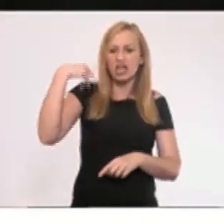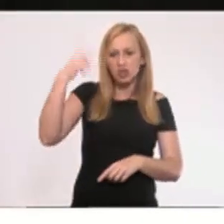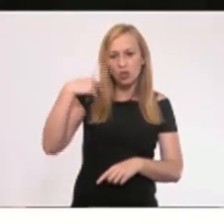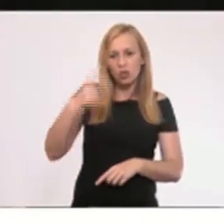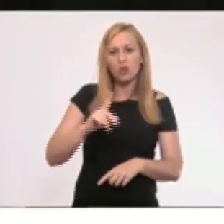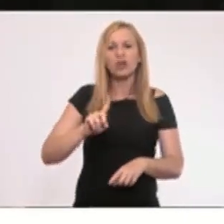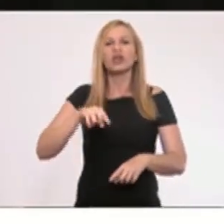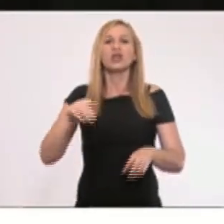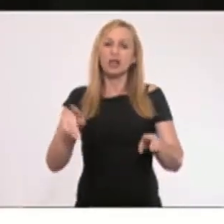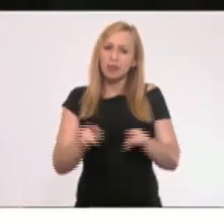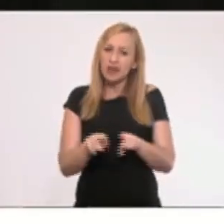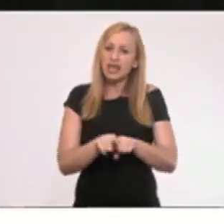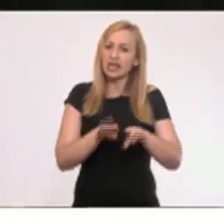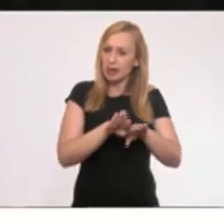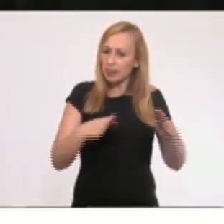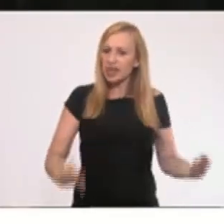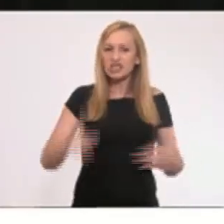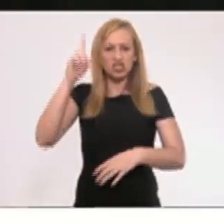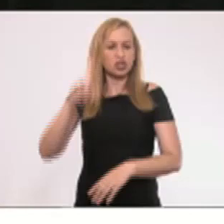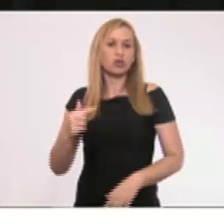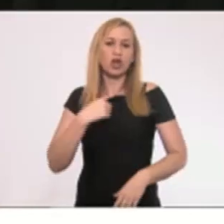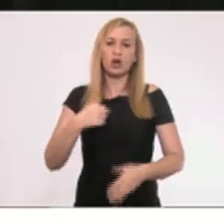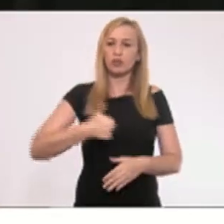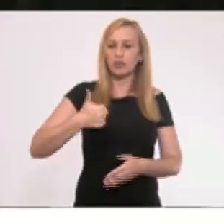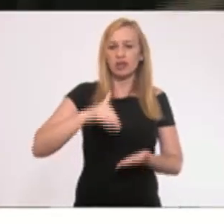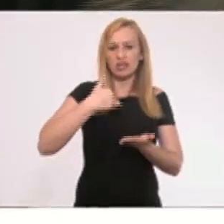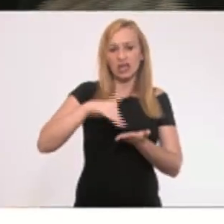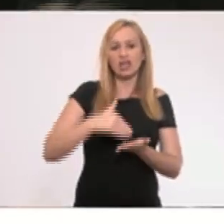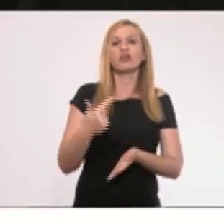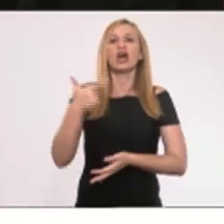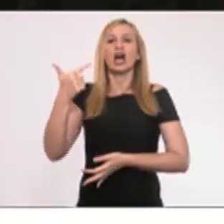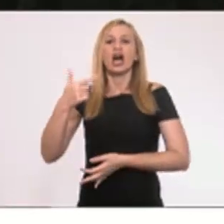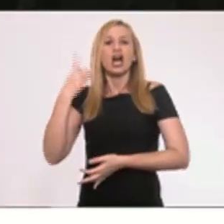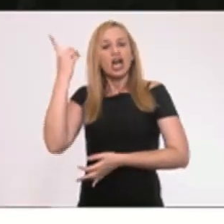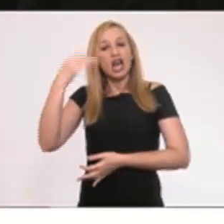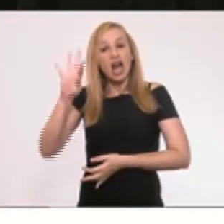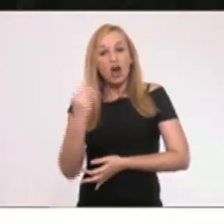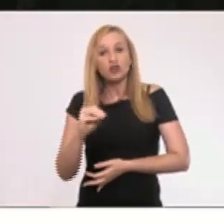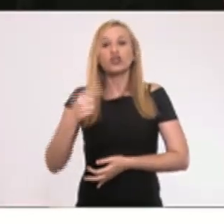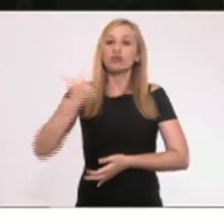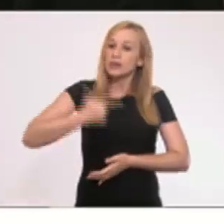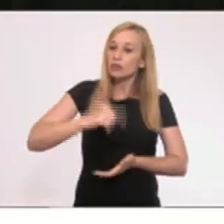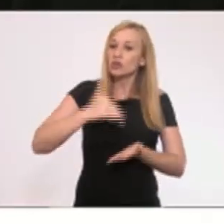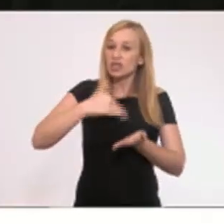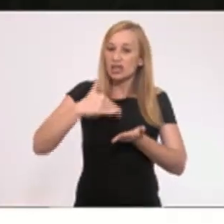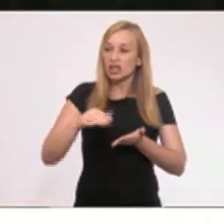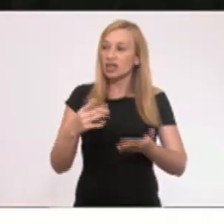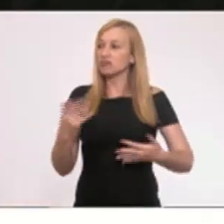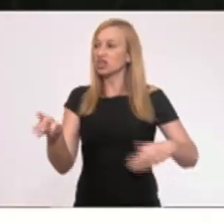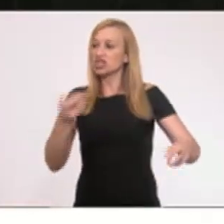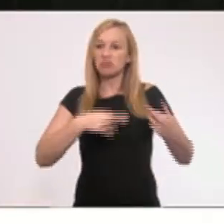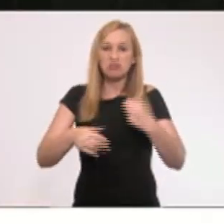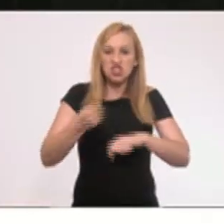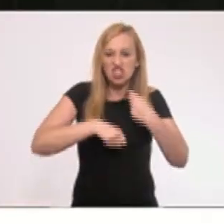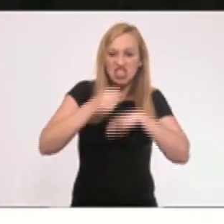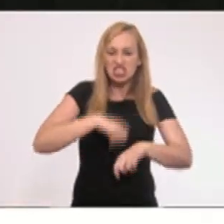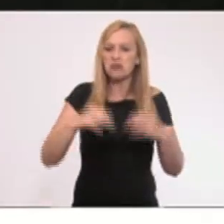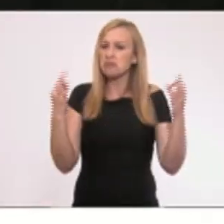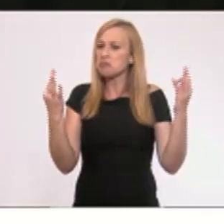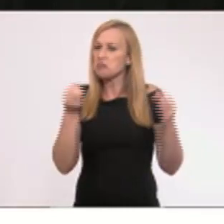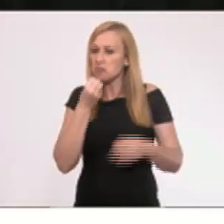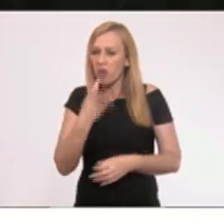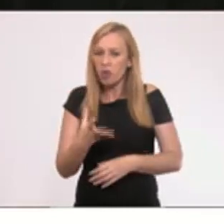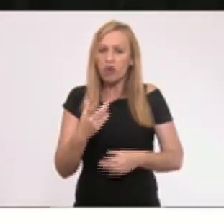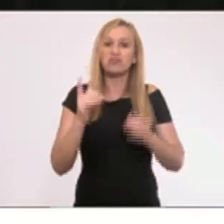inclusive na mesa diretora, eu era primeiro secretário, o Cláudio era o segundo secretário, onde buscamos fazer uma gestão comprometida com